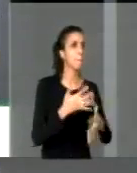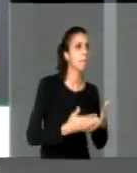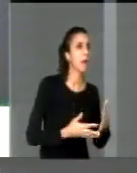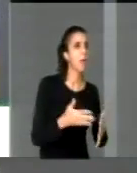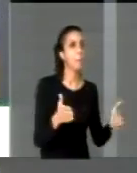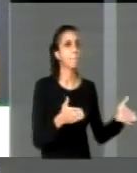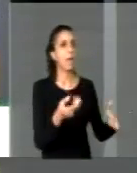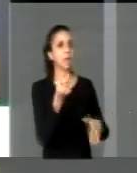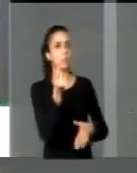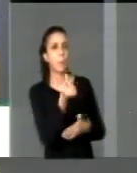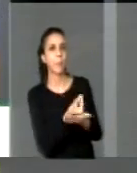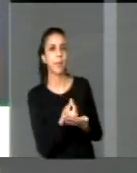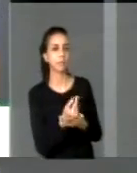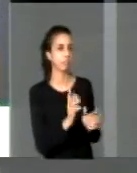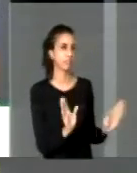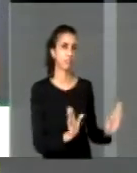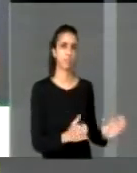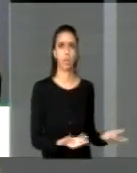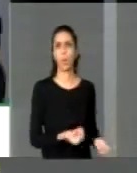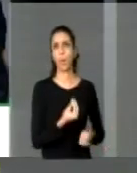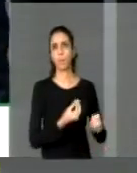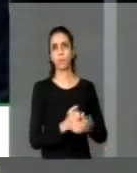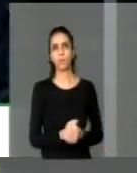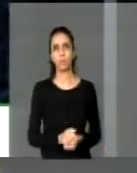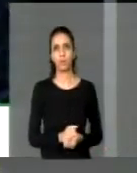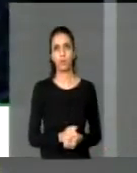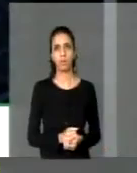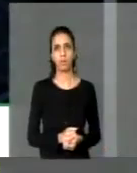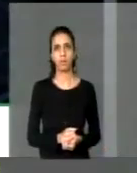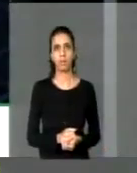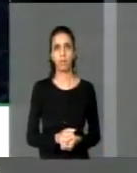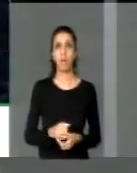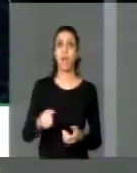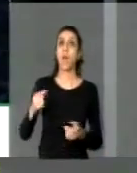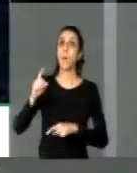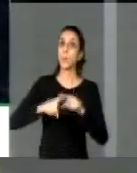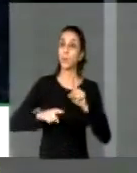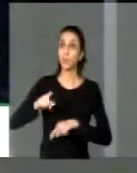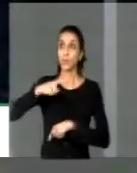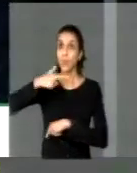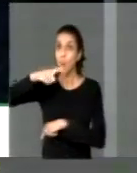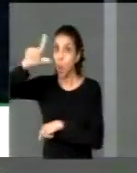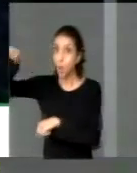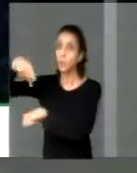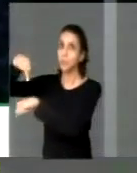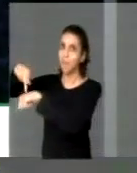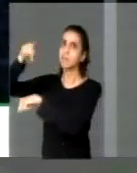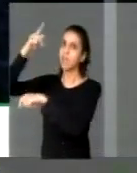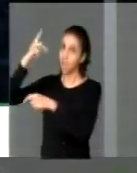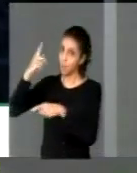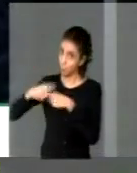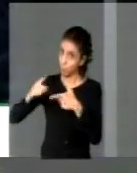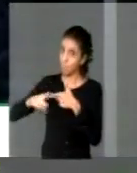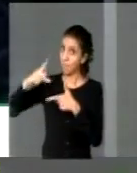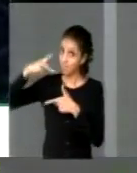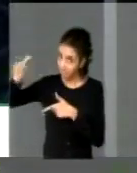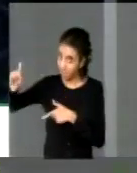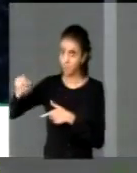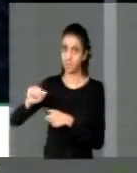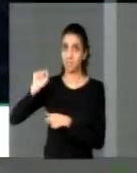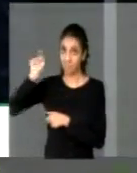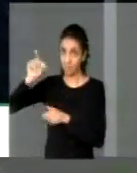os dados que demonstram que são os importados os responsáveis diretos pelos maiores atrasos e mudança nos